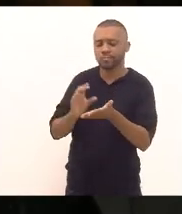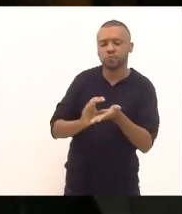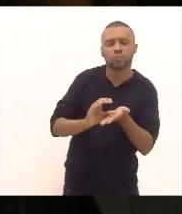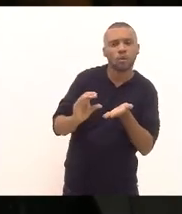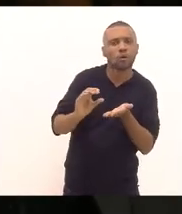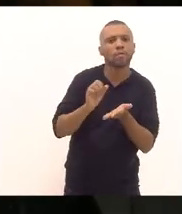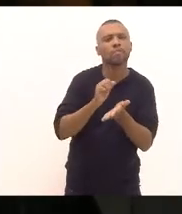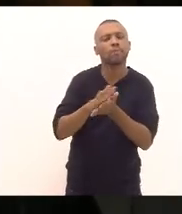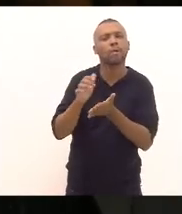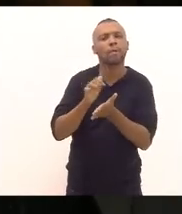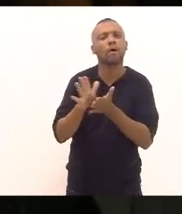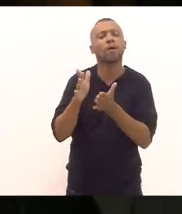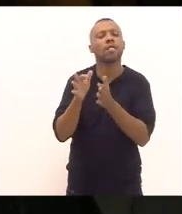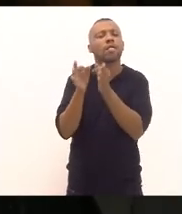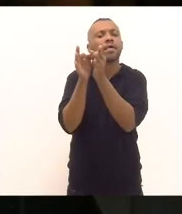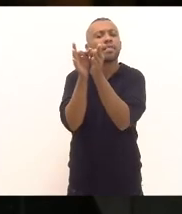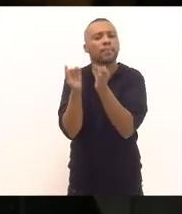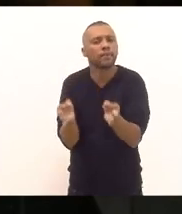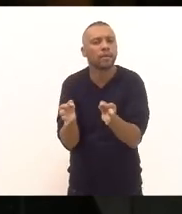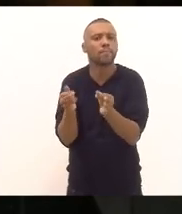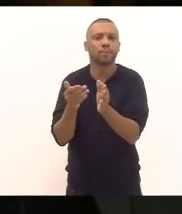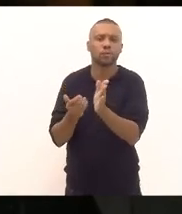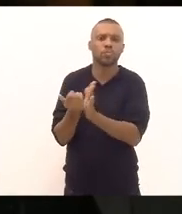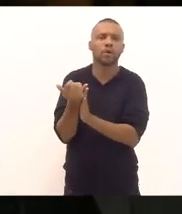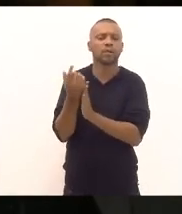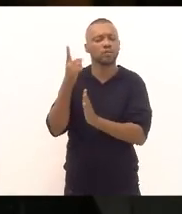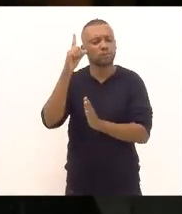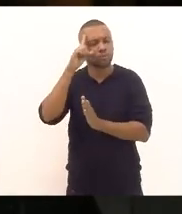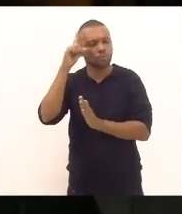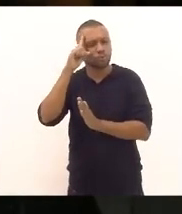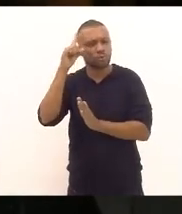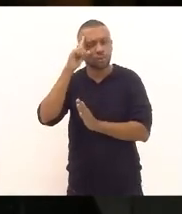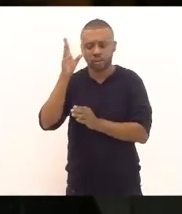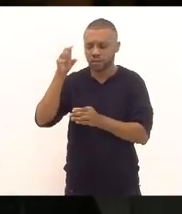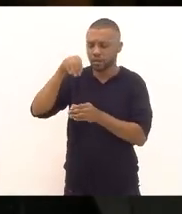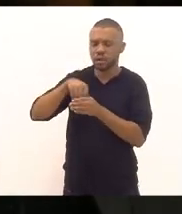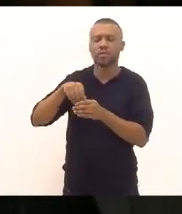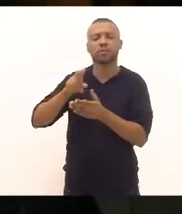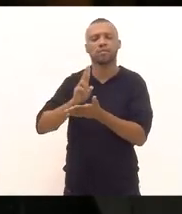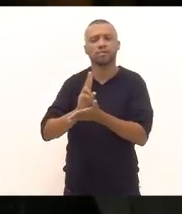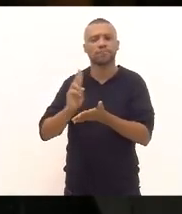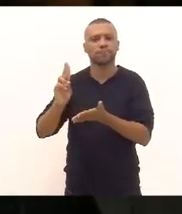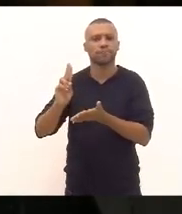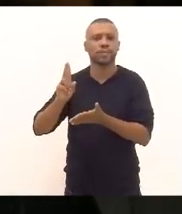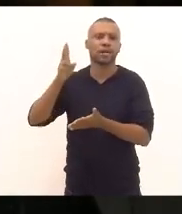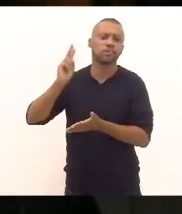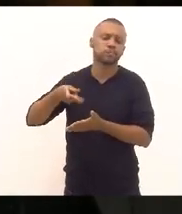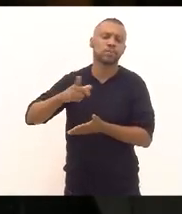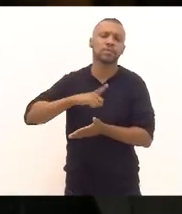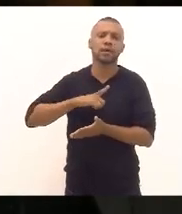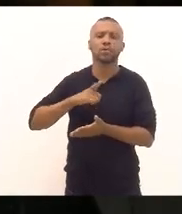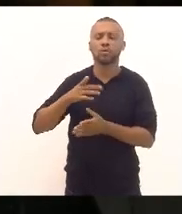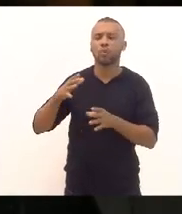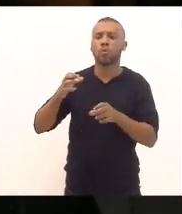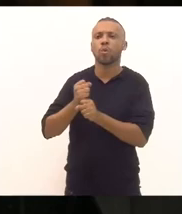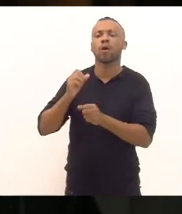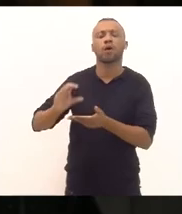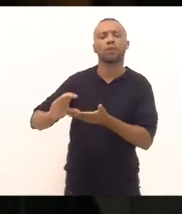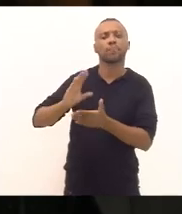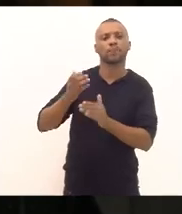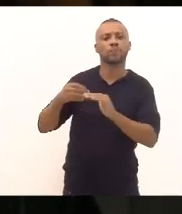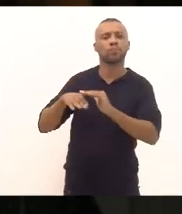comecinho seus corre queiras do dia a dia da instituição mesmo tendo programação orçamentária